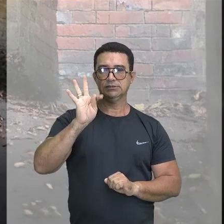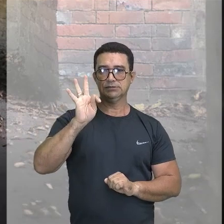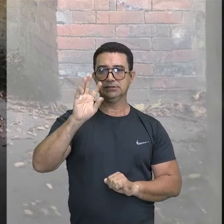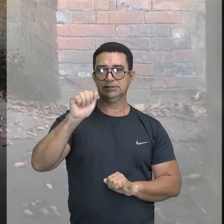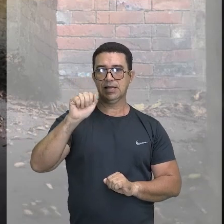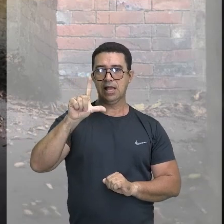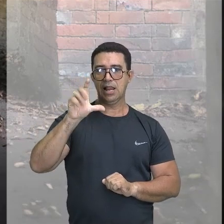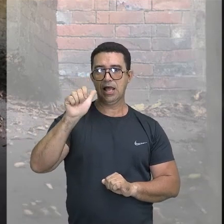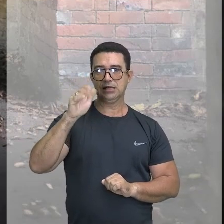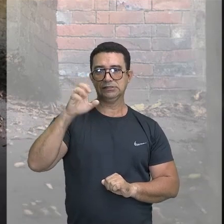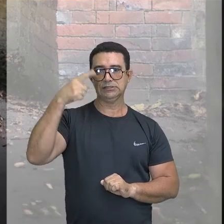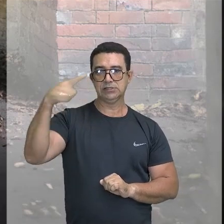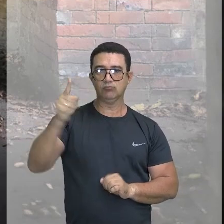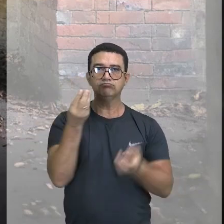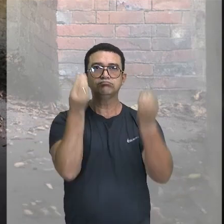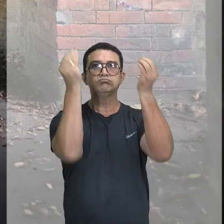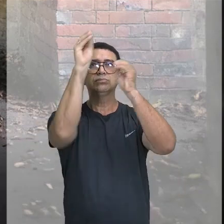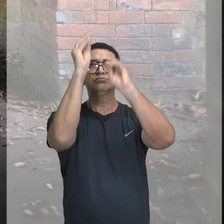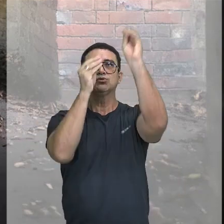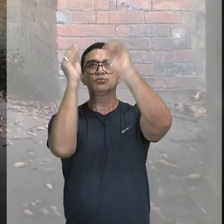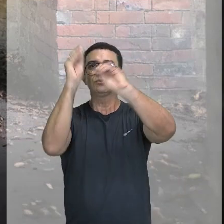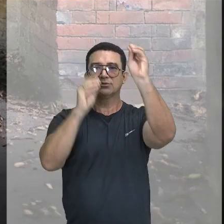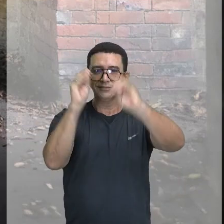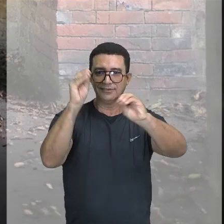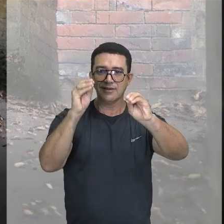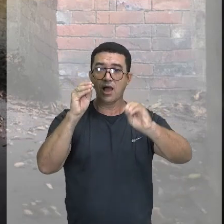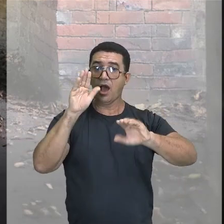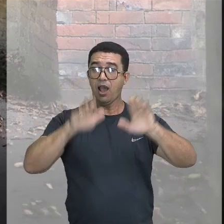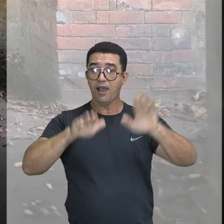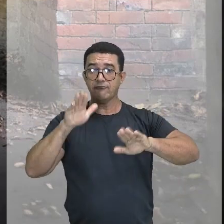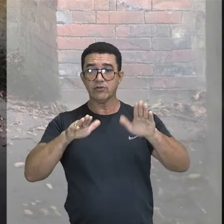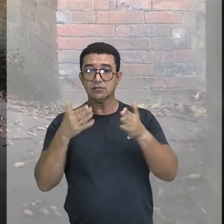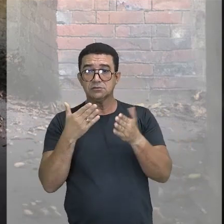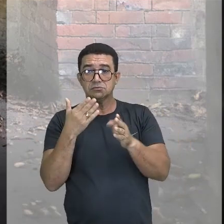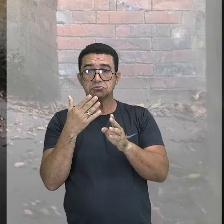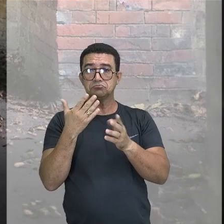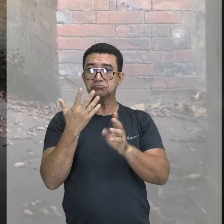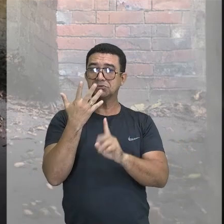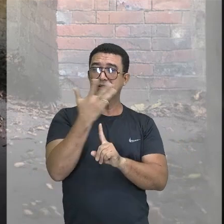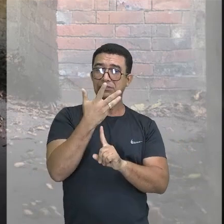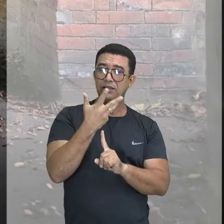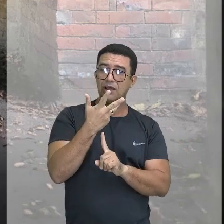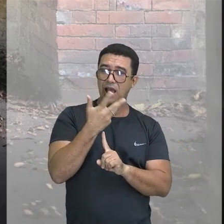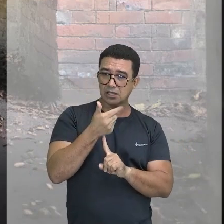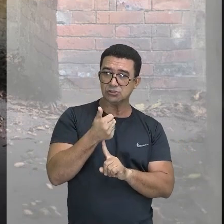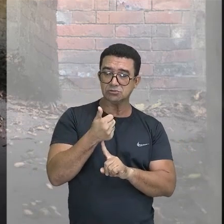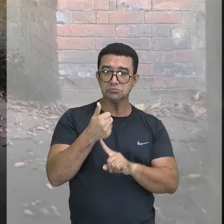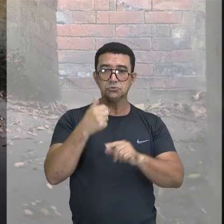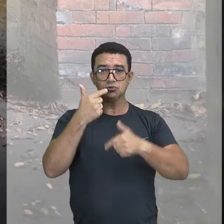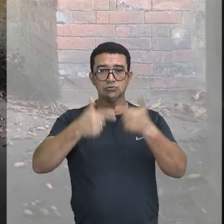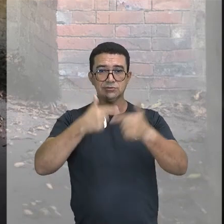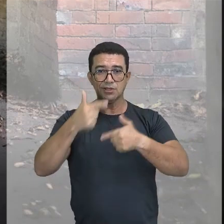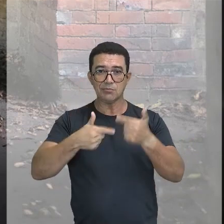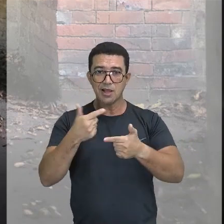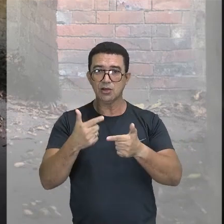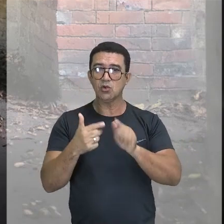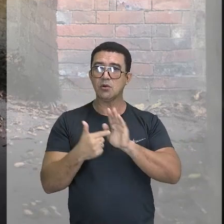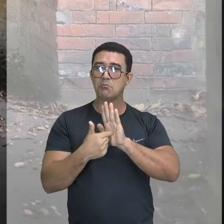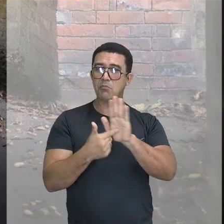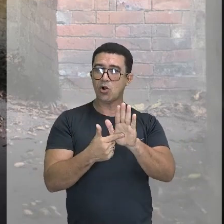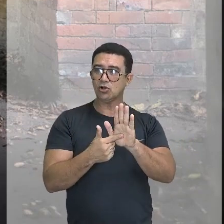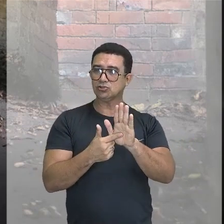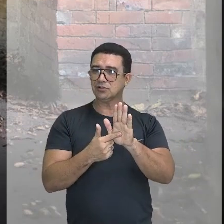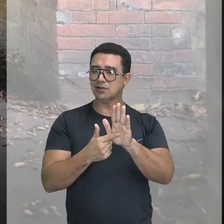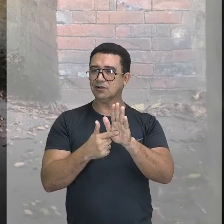essa instalação, essas obras, muitas vezes retratam uma visão distópica, ou seja, fora